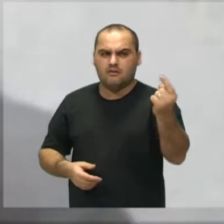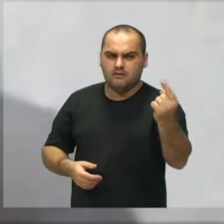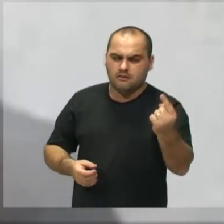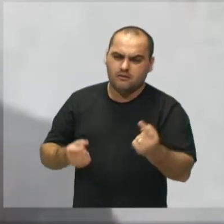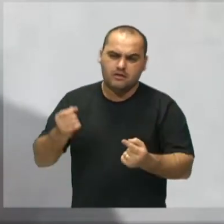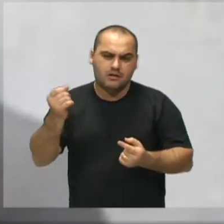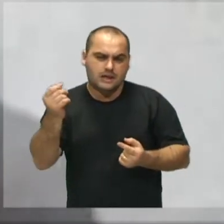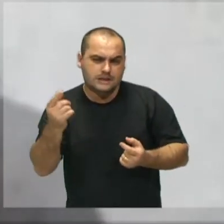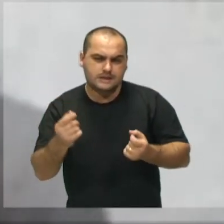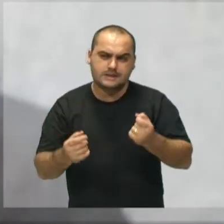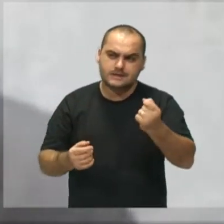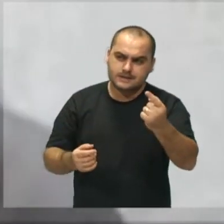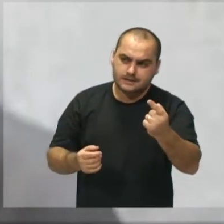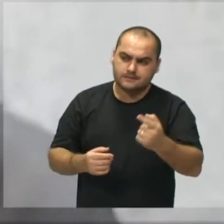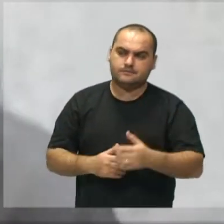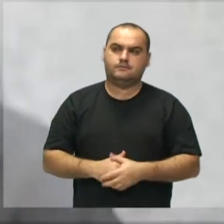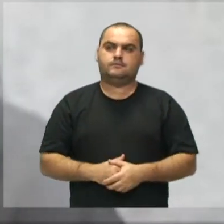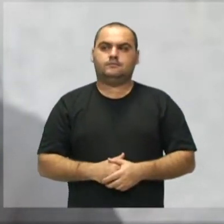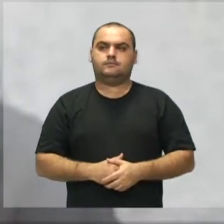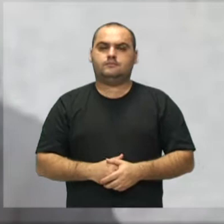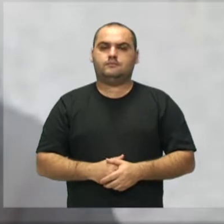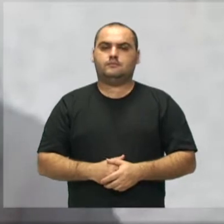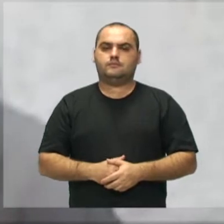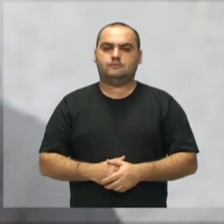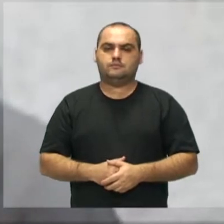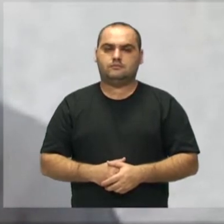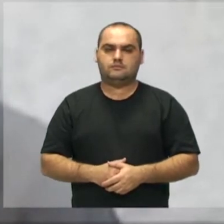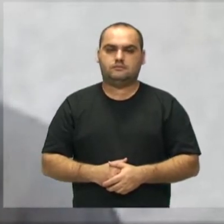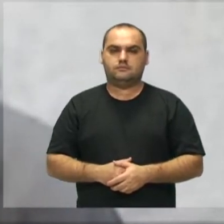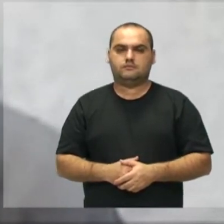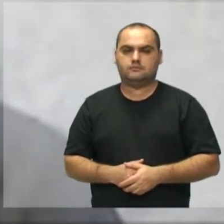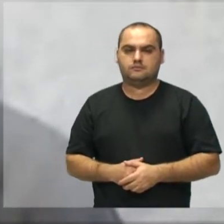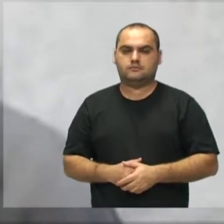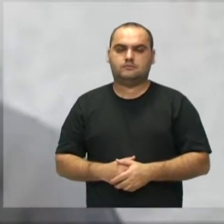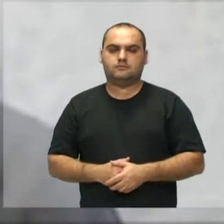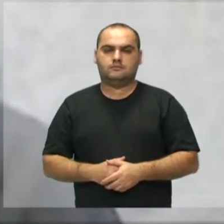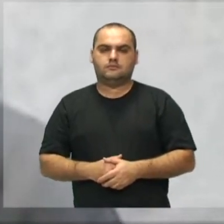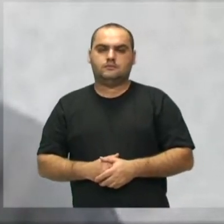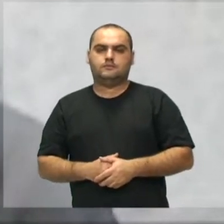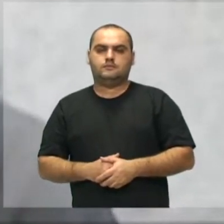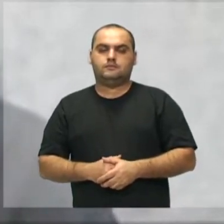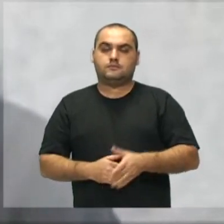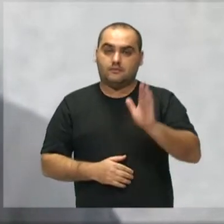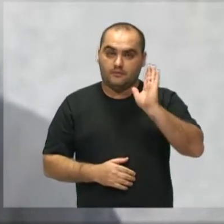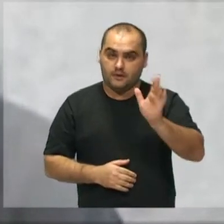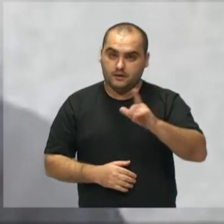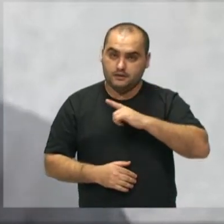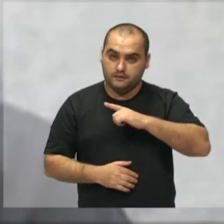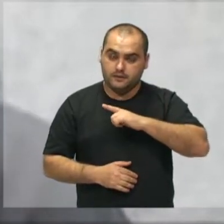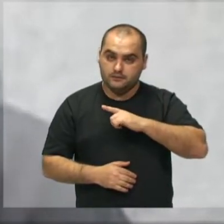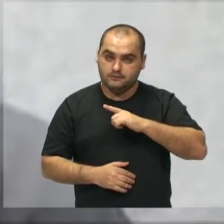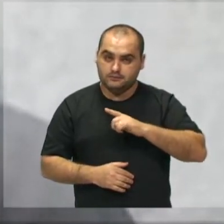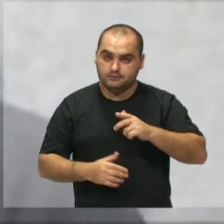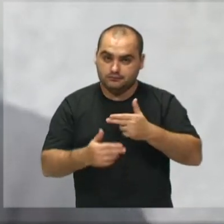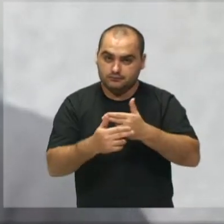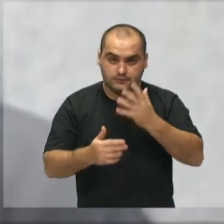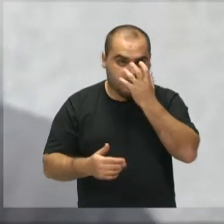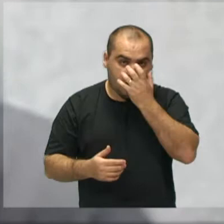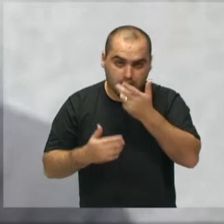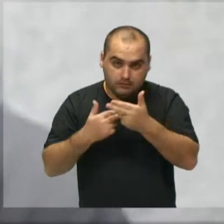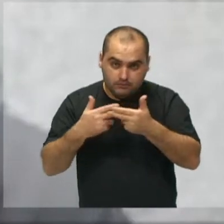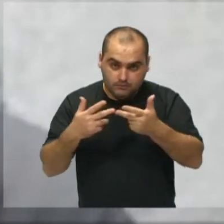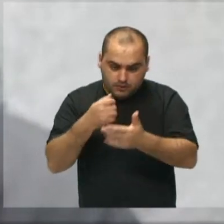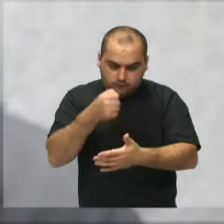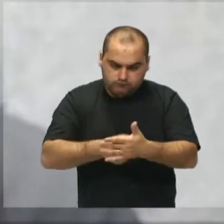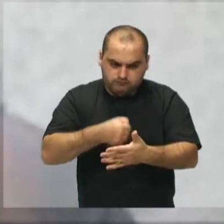alguns casos. Nós tivemos a causa animal, logo em seguida, a